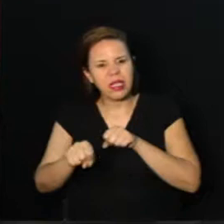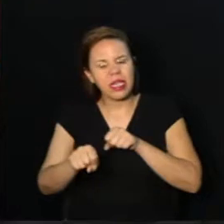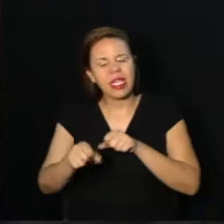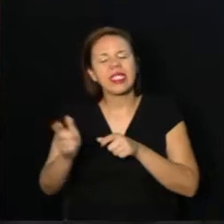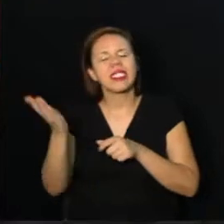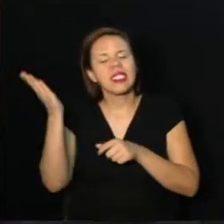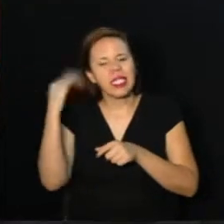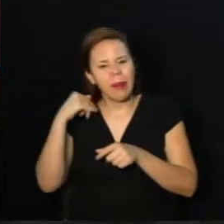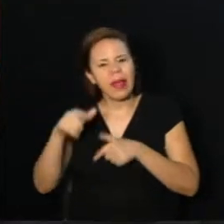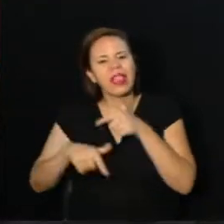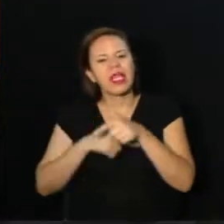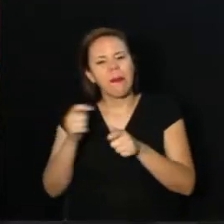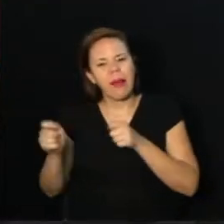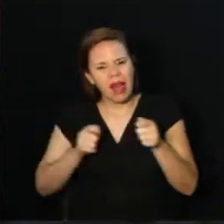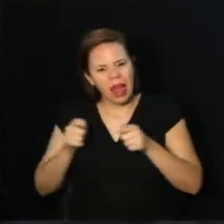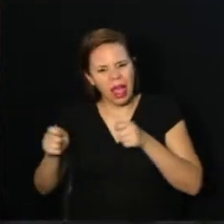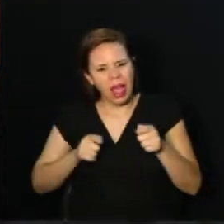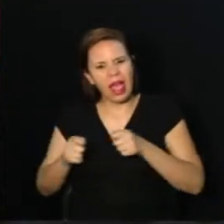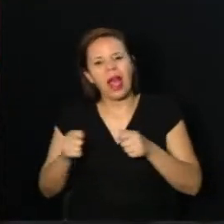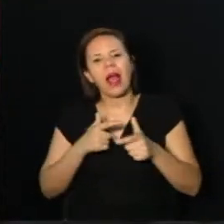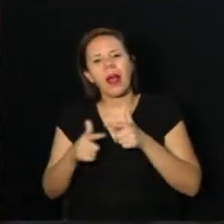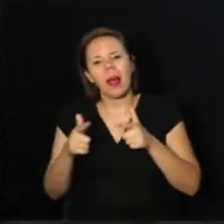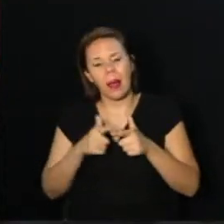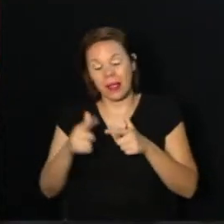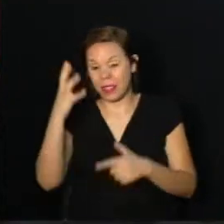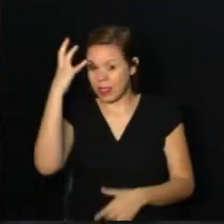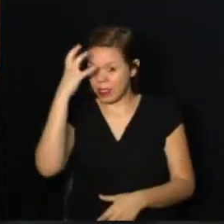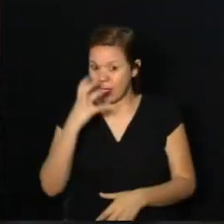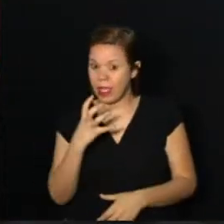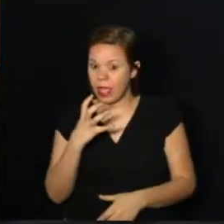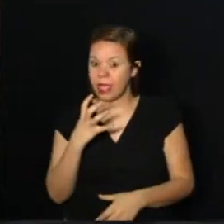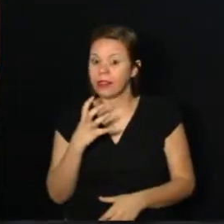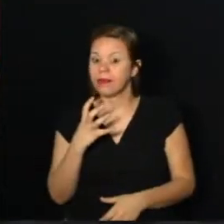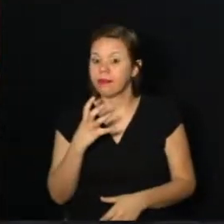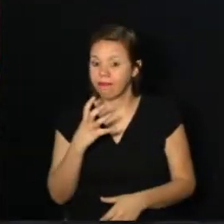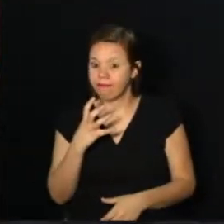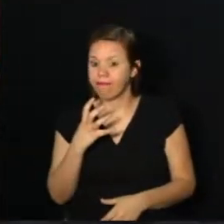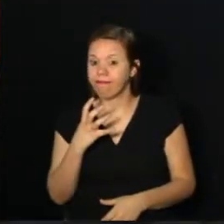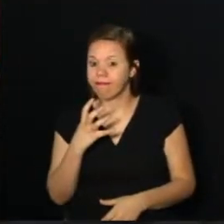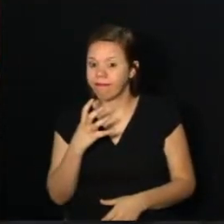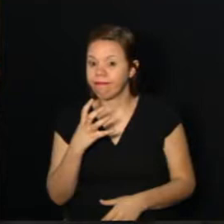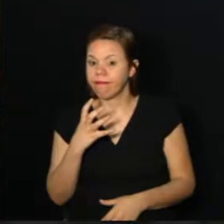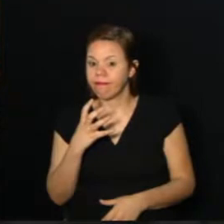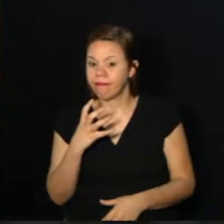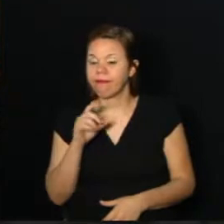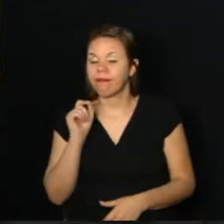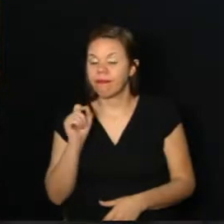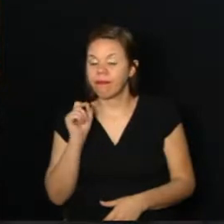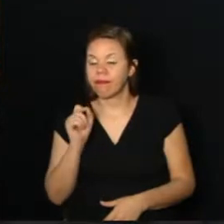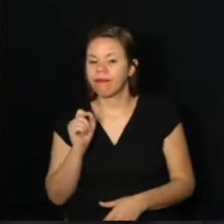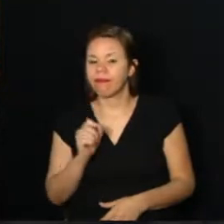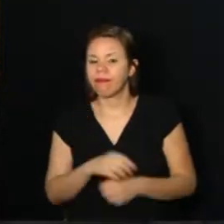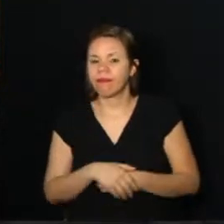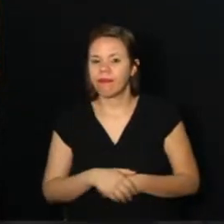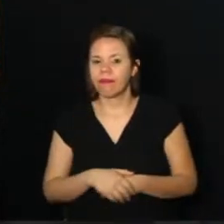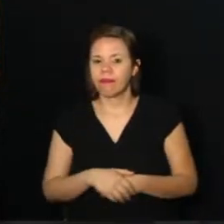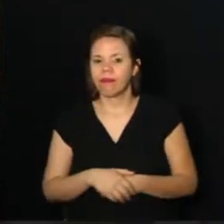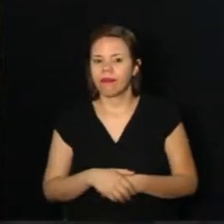lidar com este problema sério, seríssimo, e que